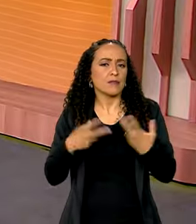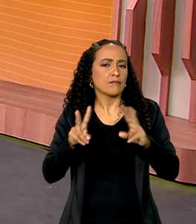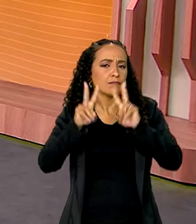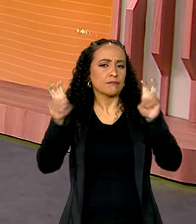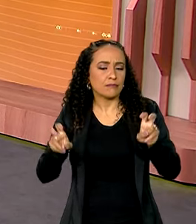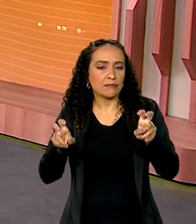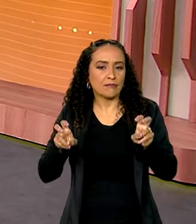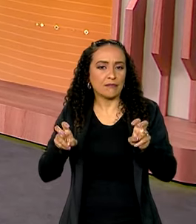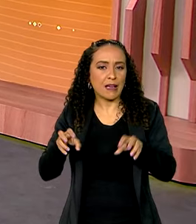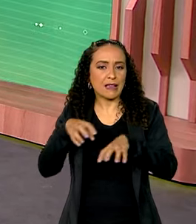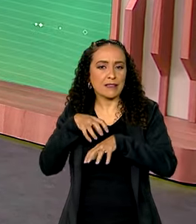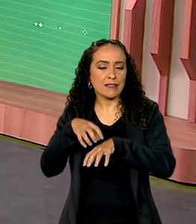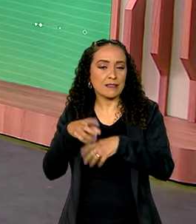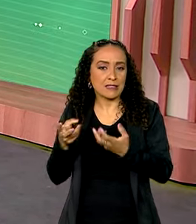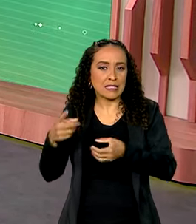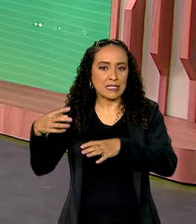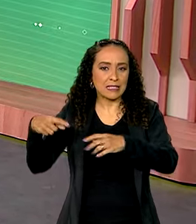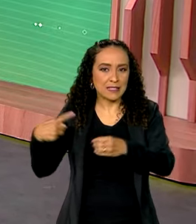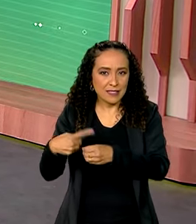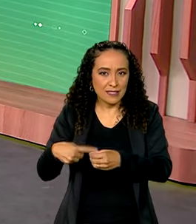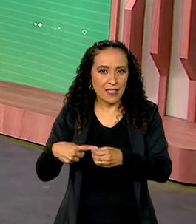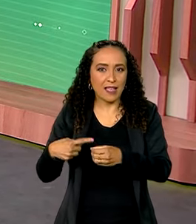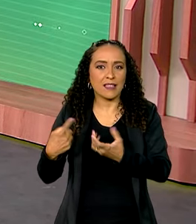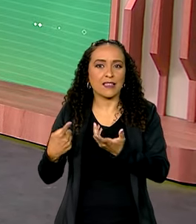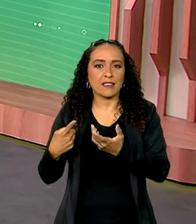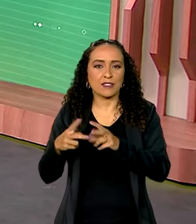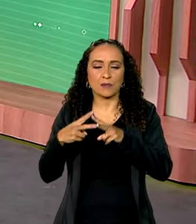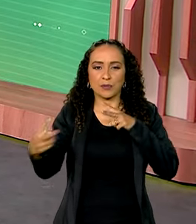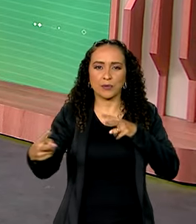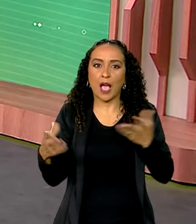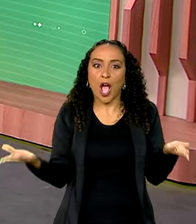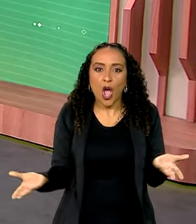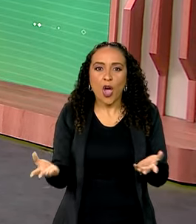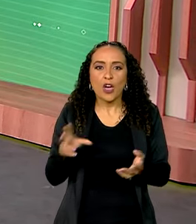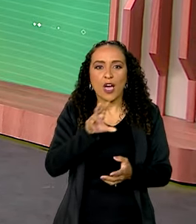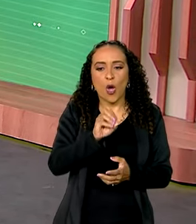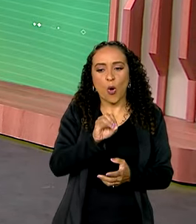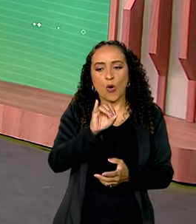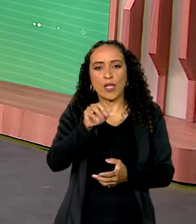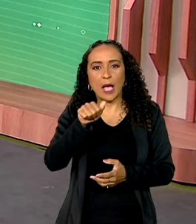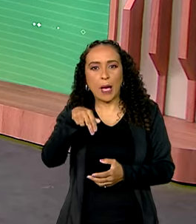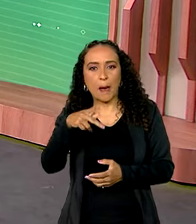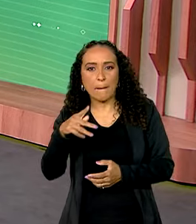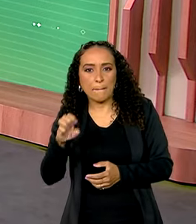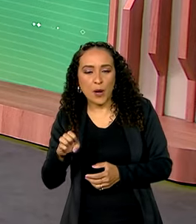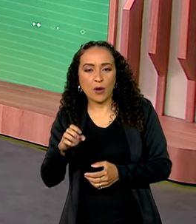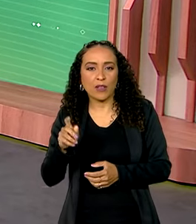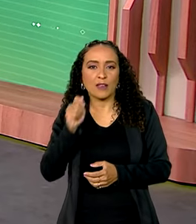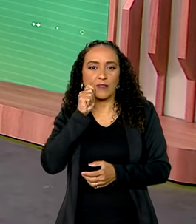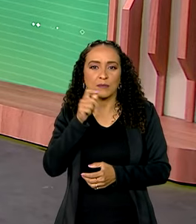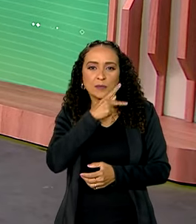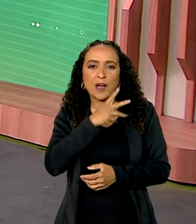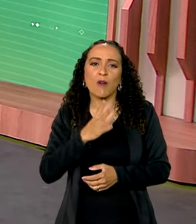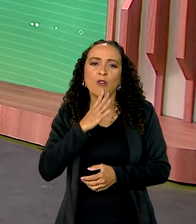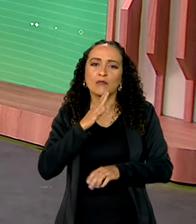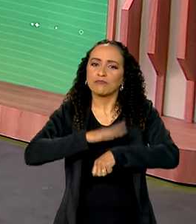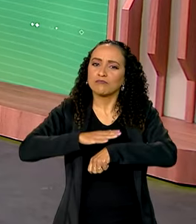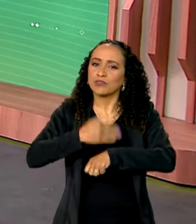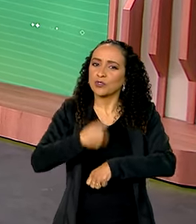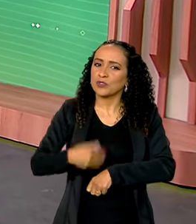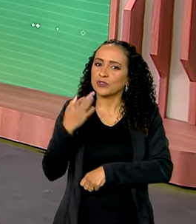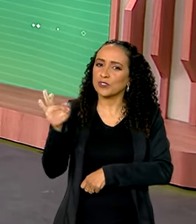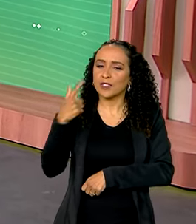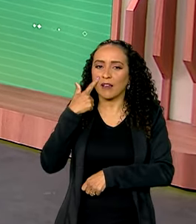em cidades remotas, hoje vamos ao Oiapoque, no Amapá, conhecer as ações do governo federal no município. Os dados são